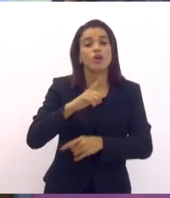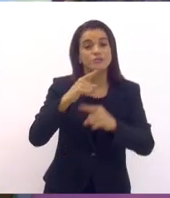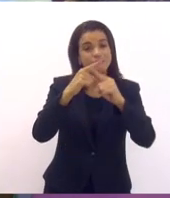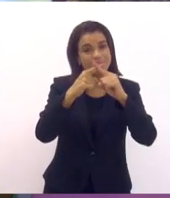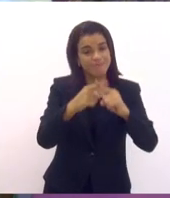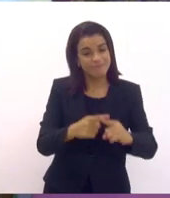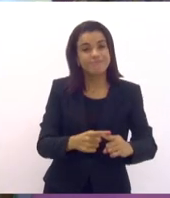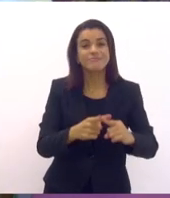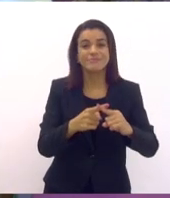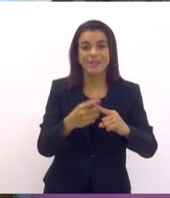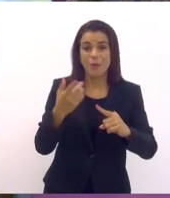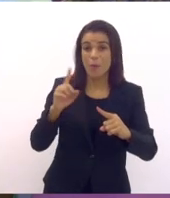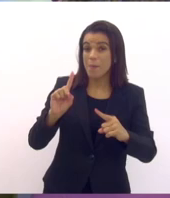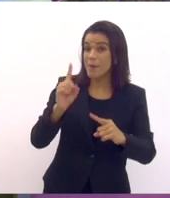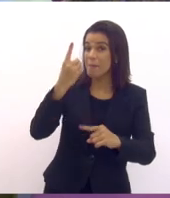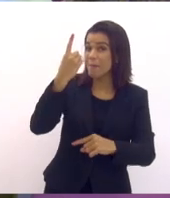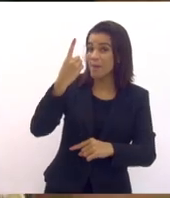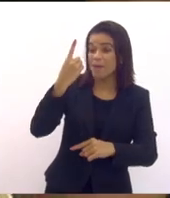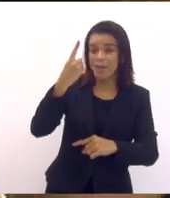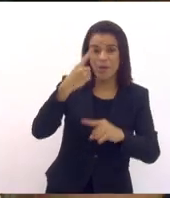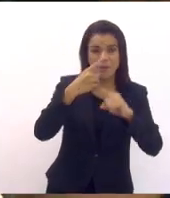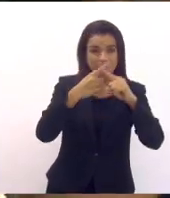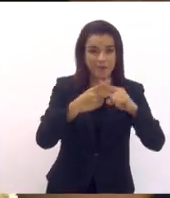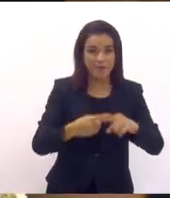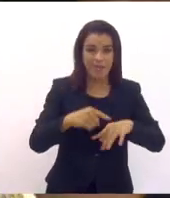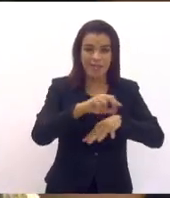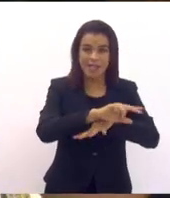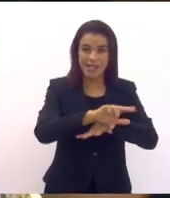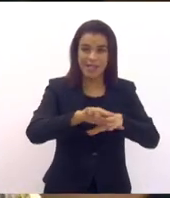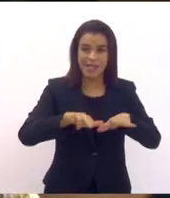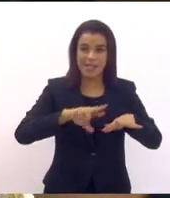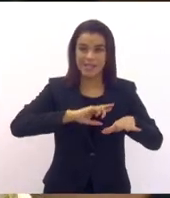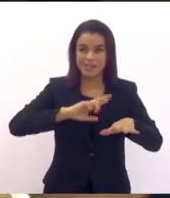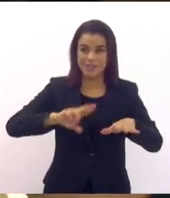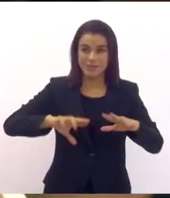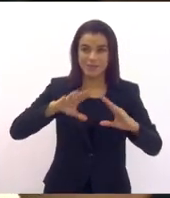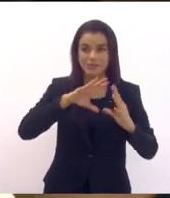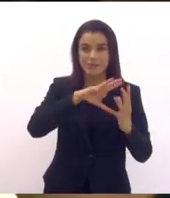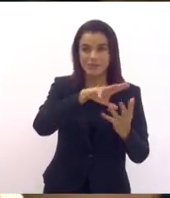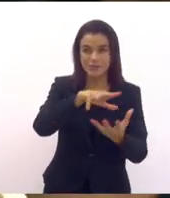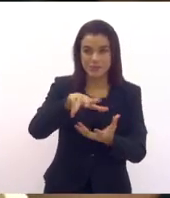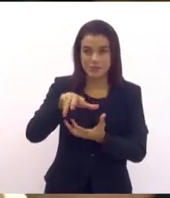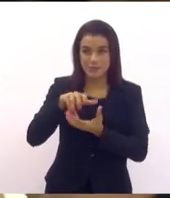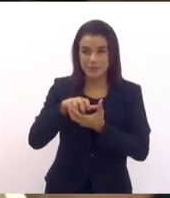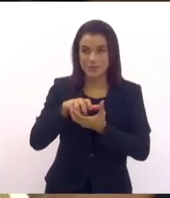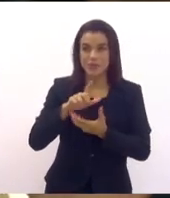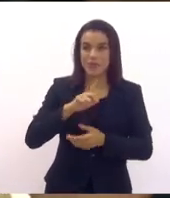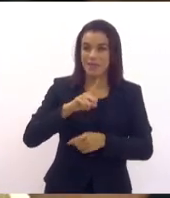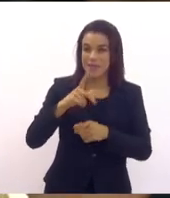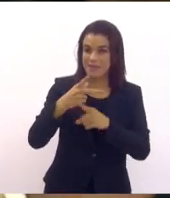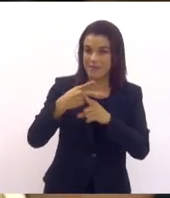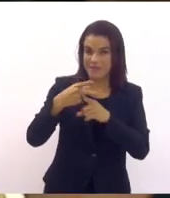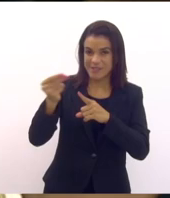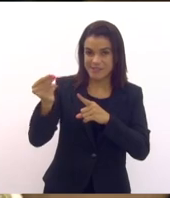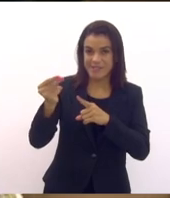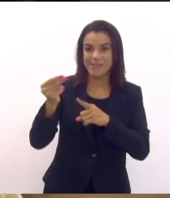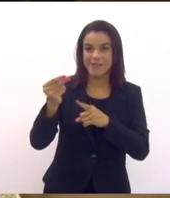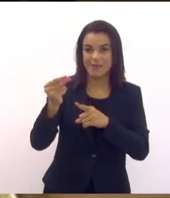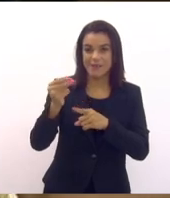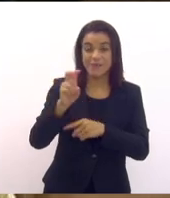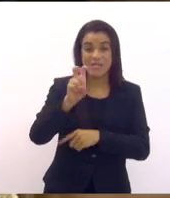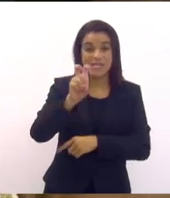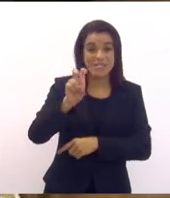game o primeiro game interreligioso do mundo isso teve o vencedor ganhou